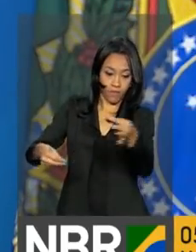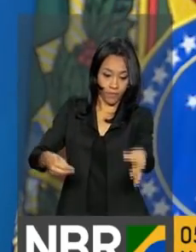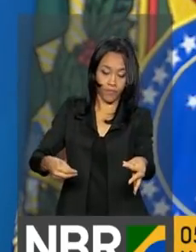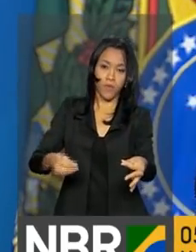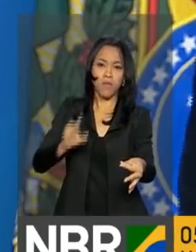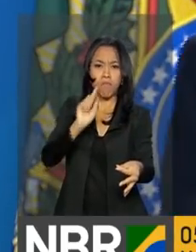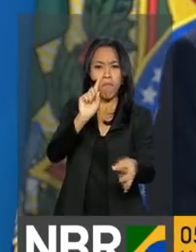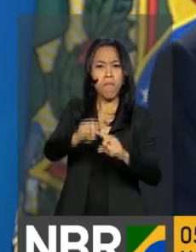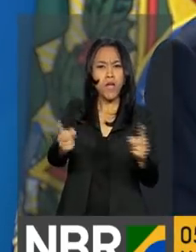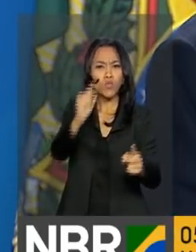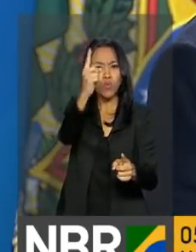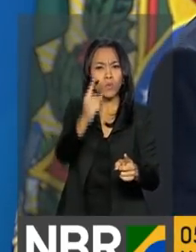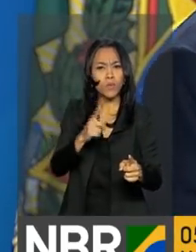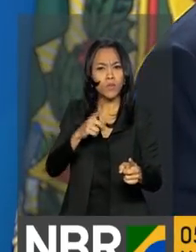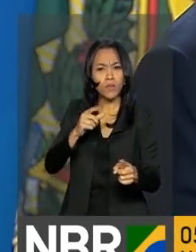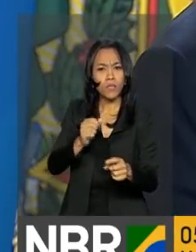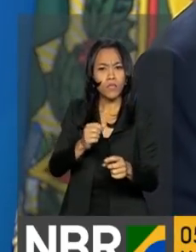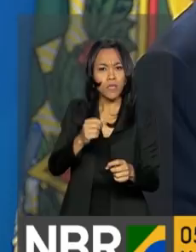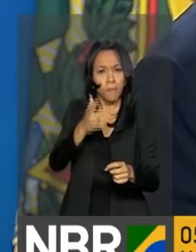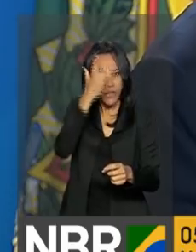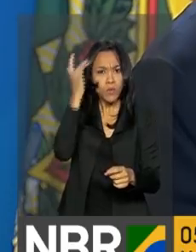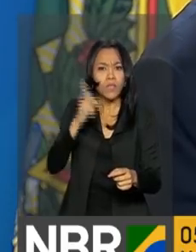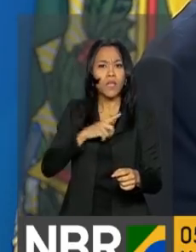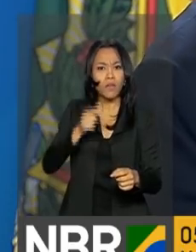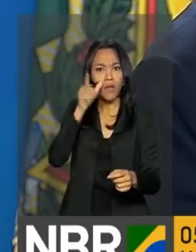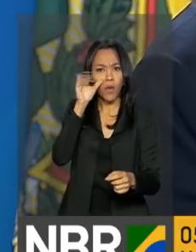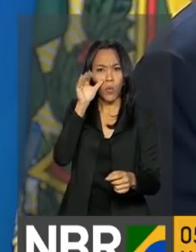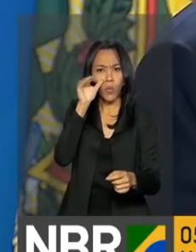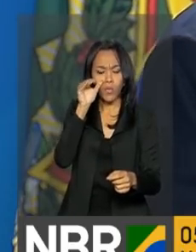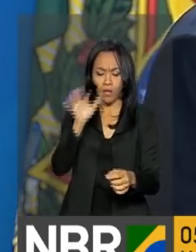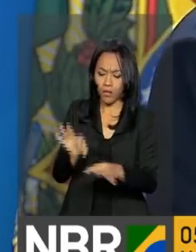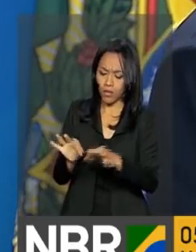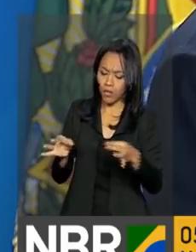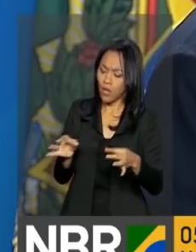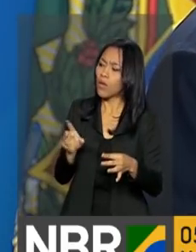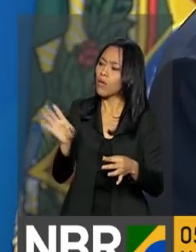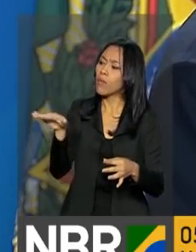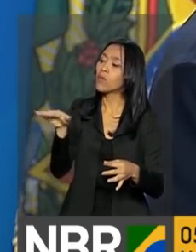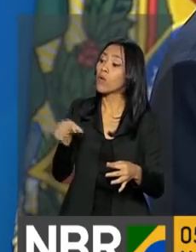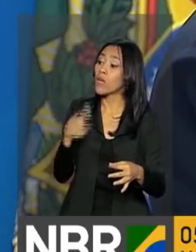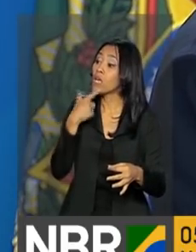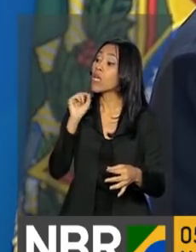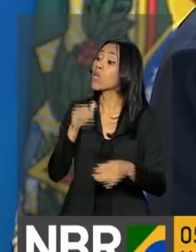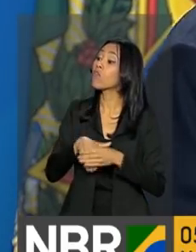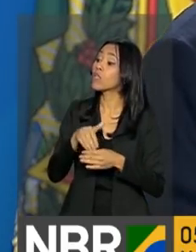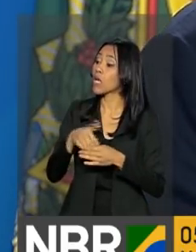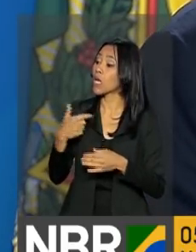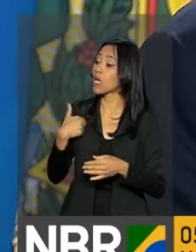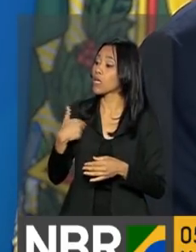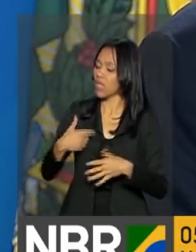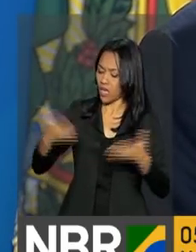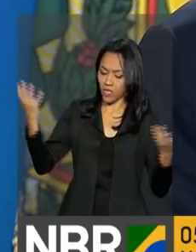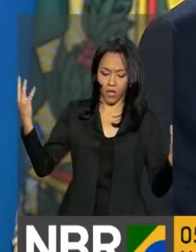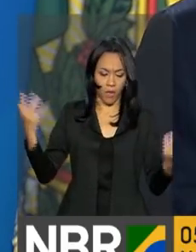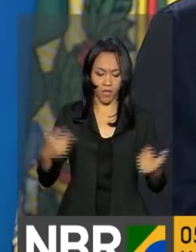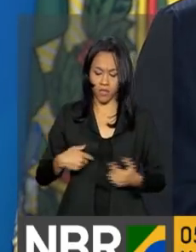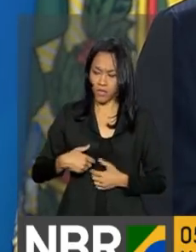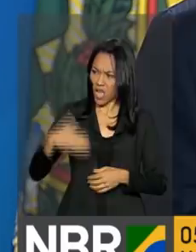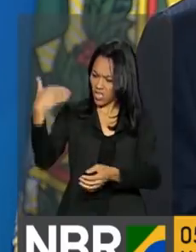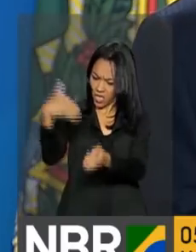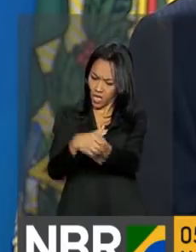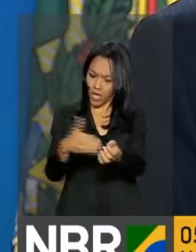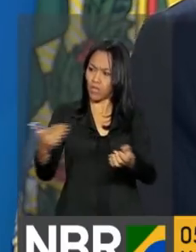teve a curiosidade logo depois do voto pelo tornado amigo o seguinte em quem eu votei que é isso rapaz o voto é